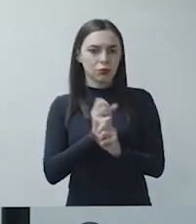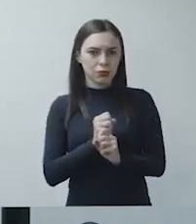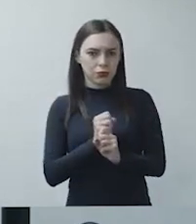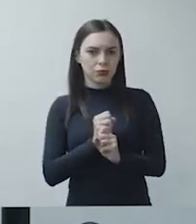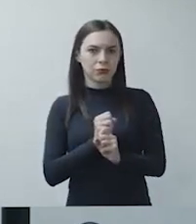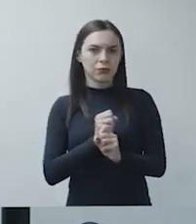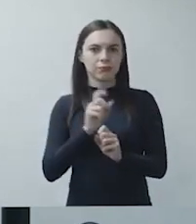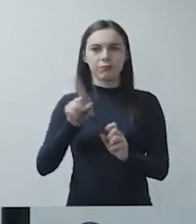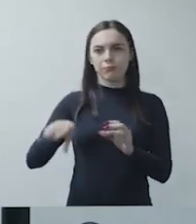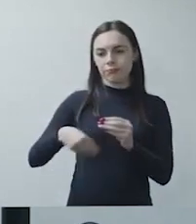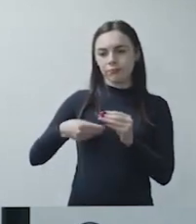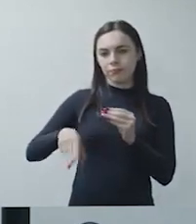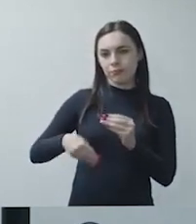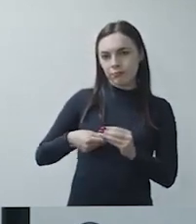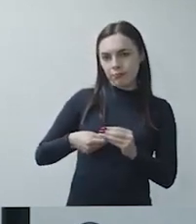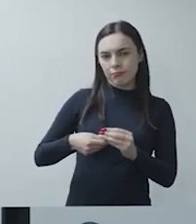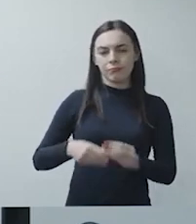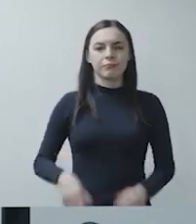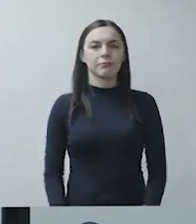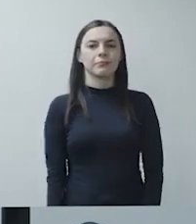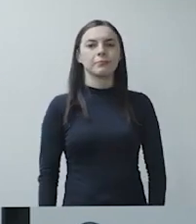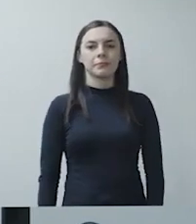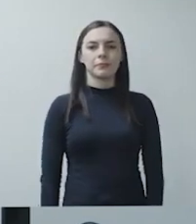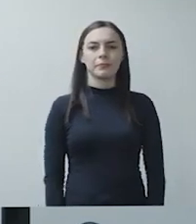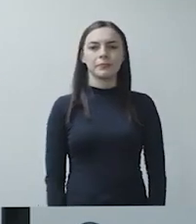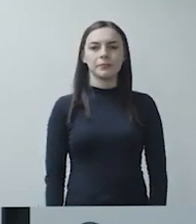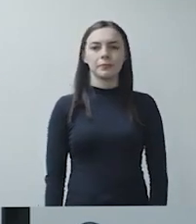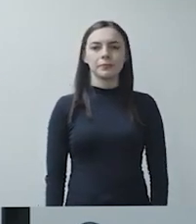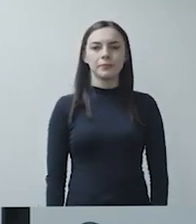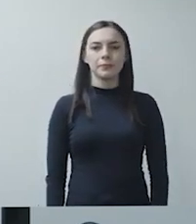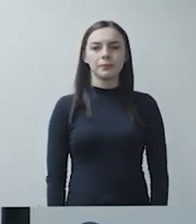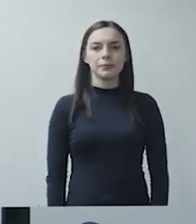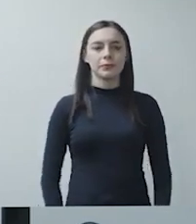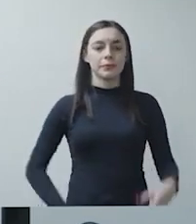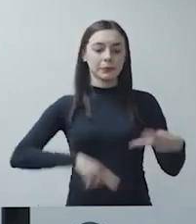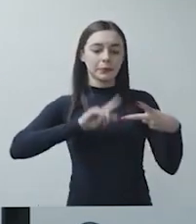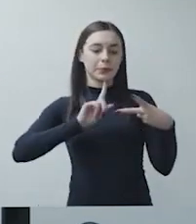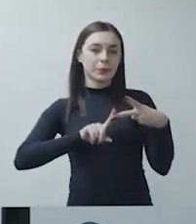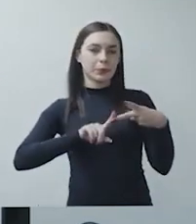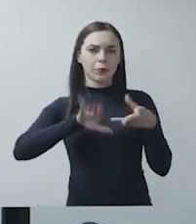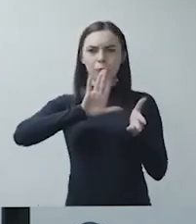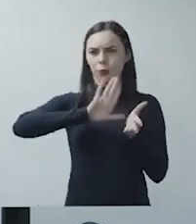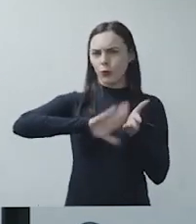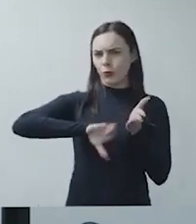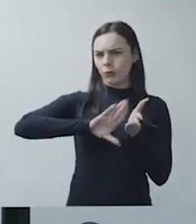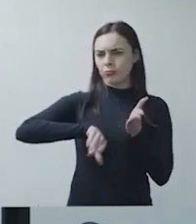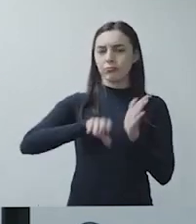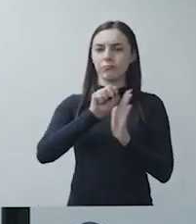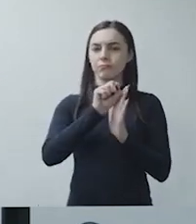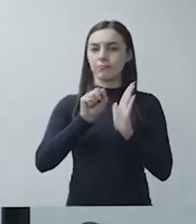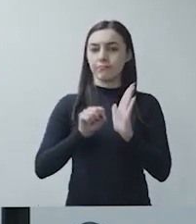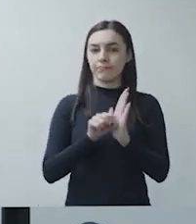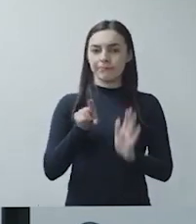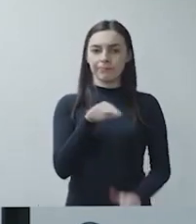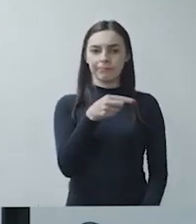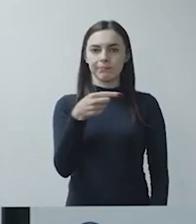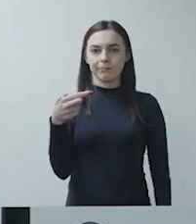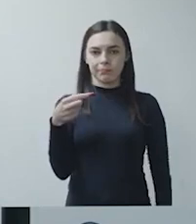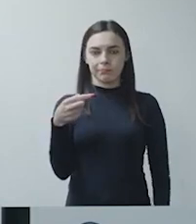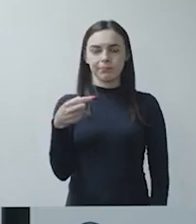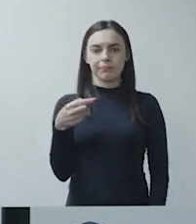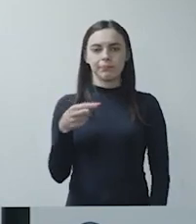Somar, adicionar. Quando falamos da subtração, é um traço, né? Que representa o